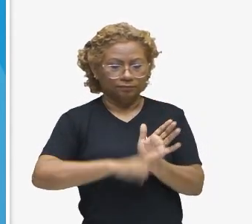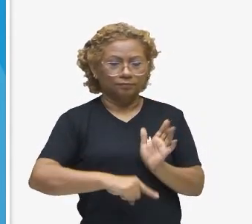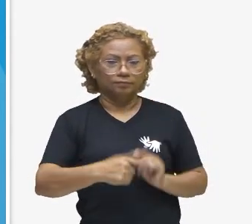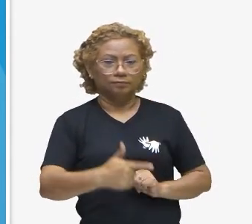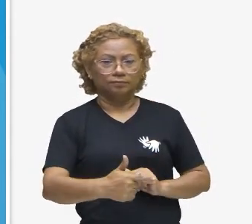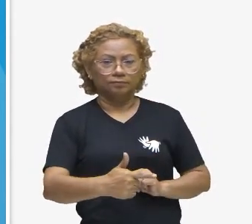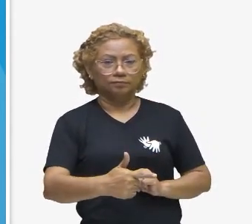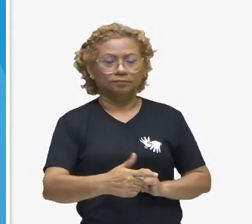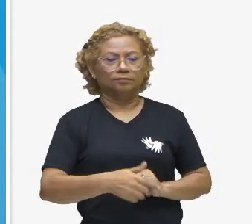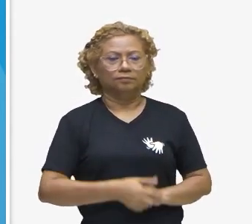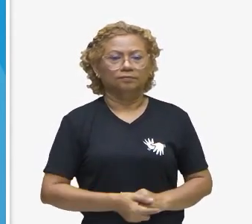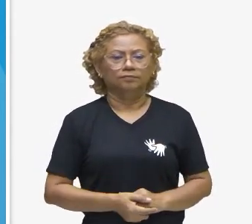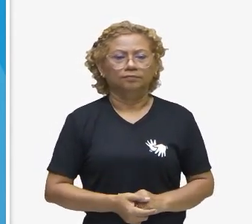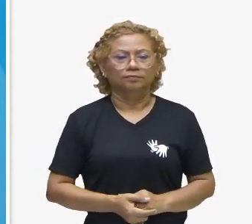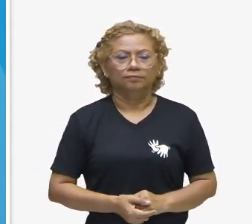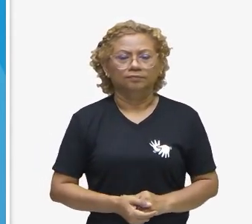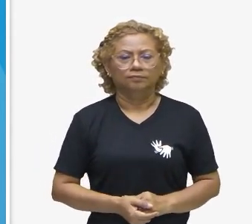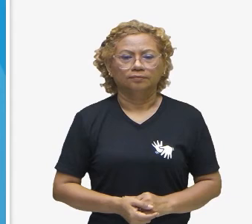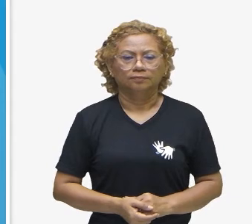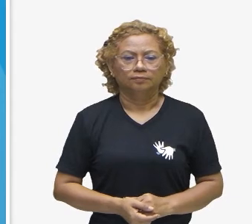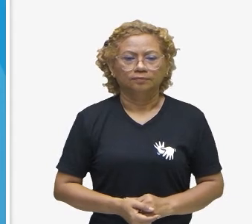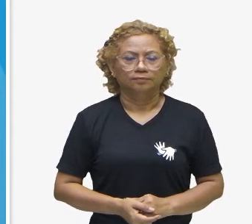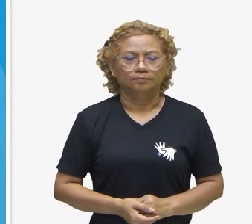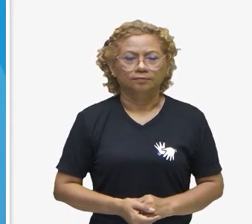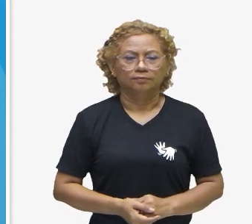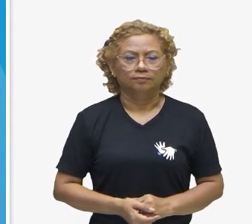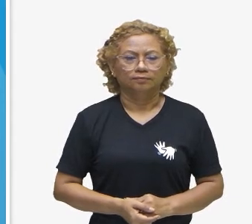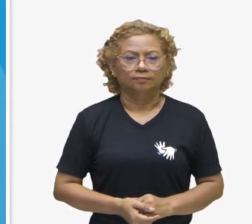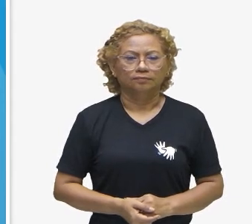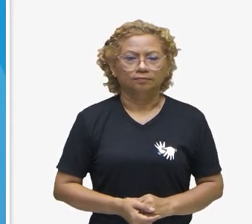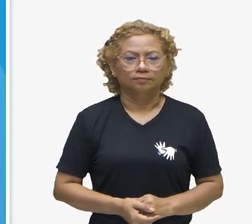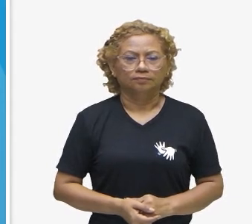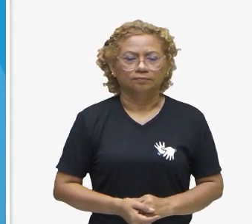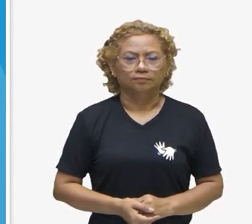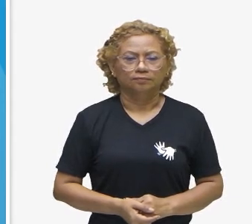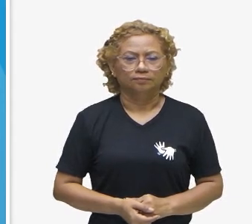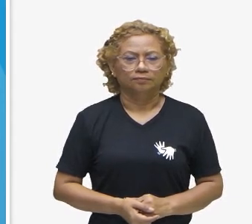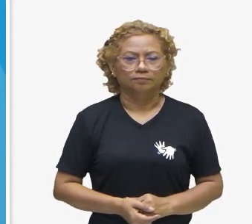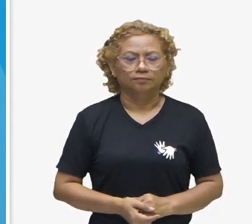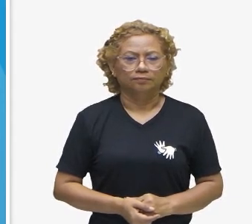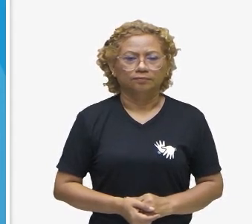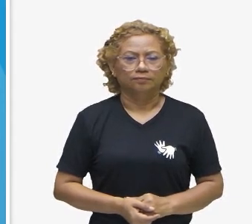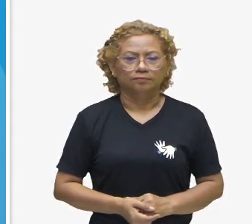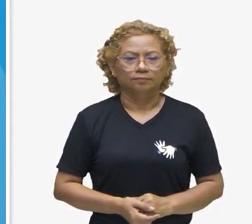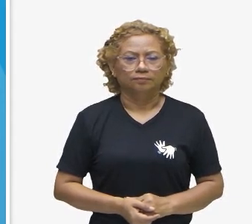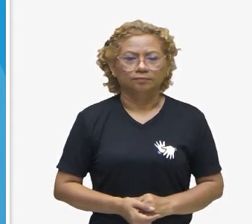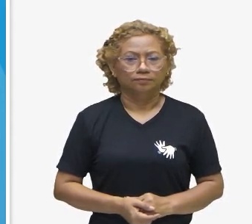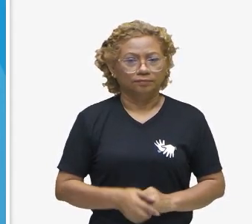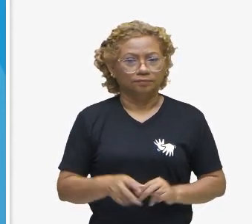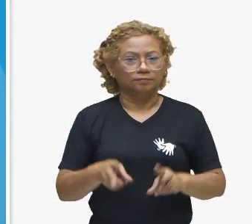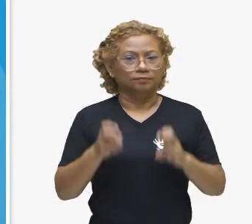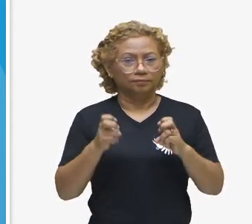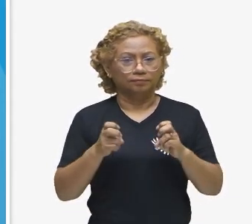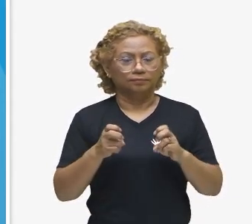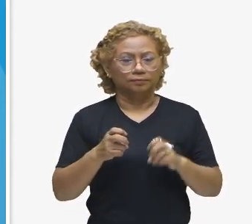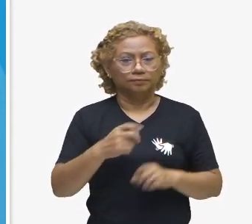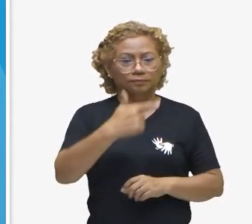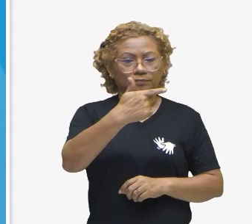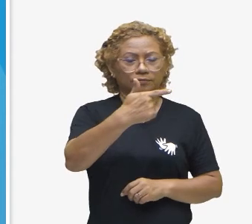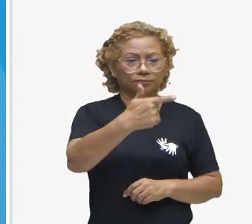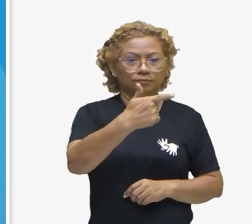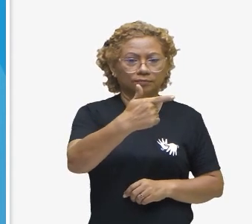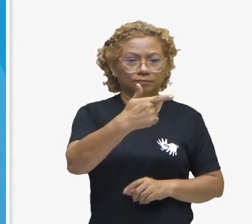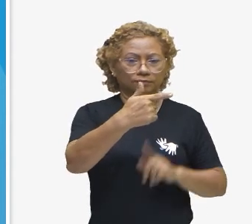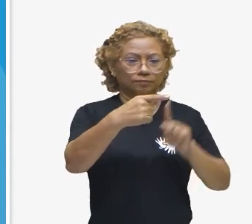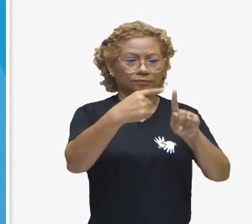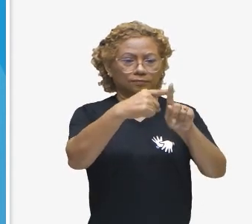Ela agora passou a ser de menos 2 até 2. Ó, então, a imagem dessa